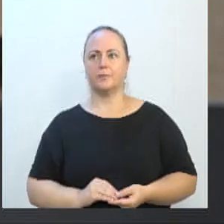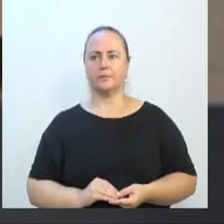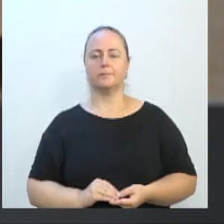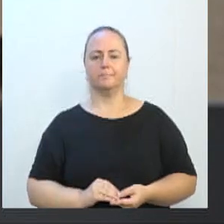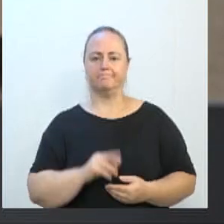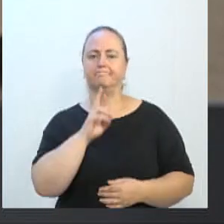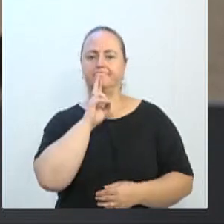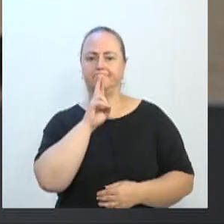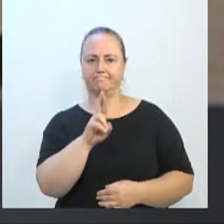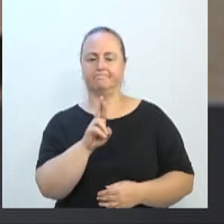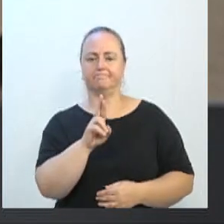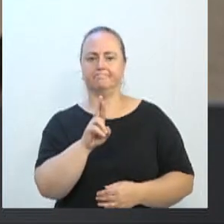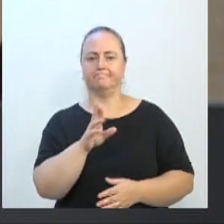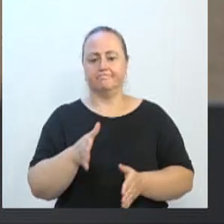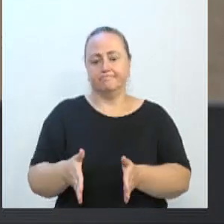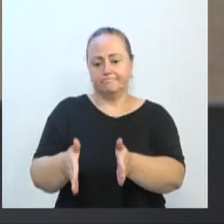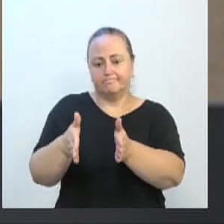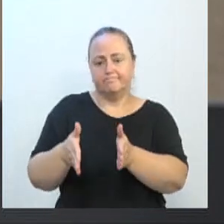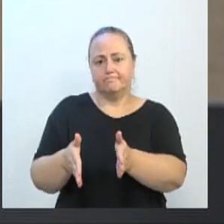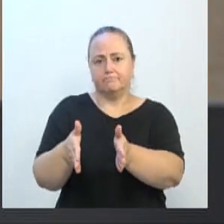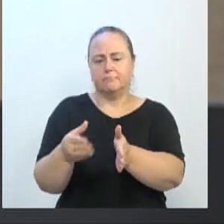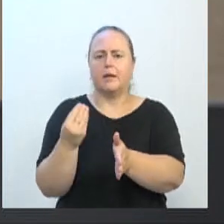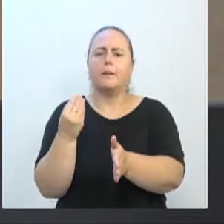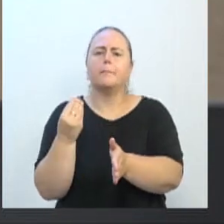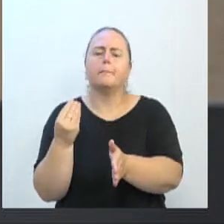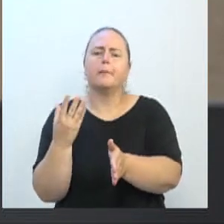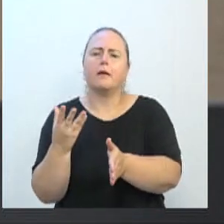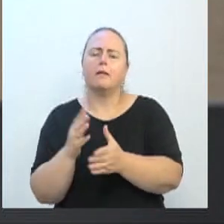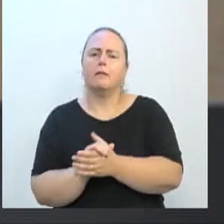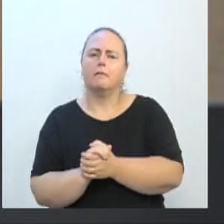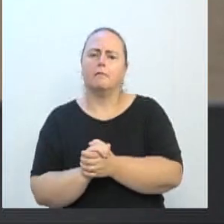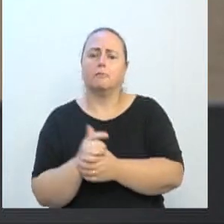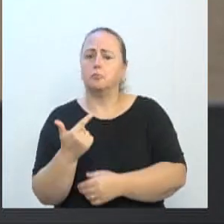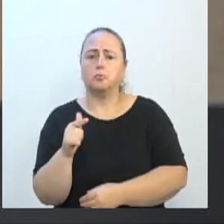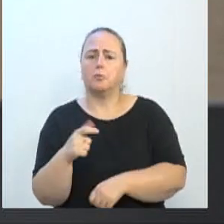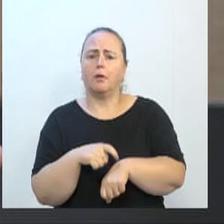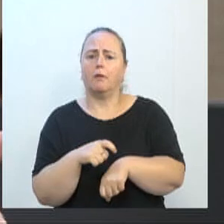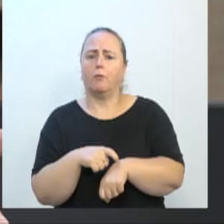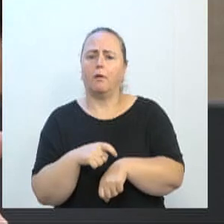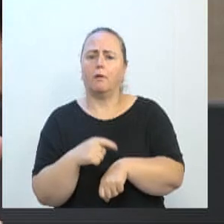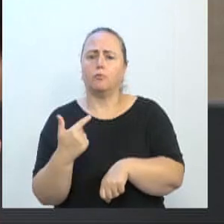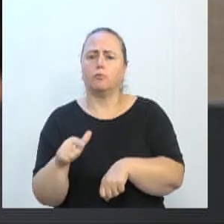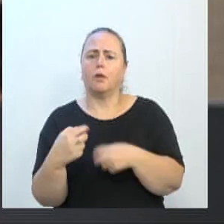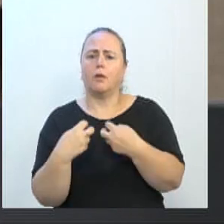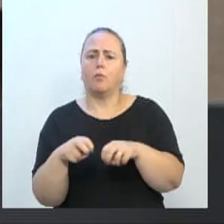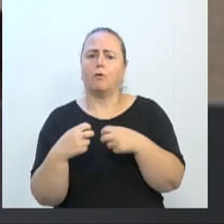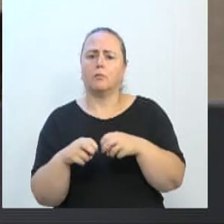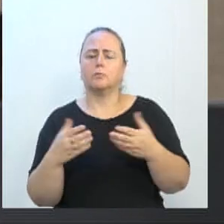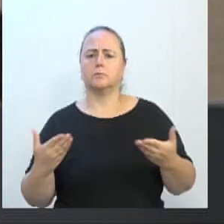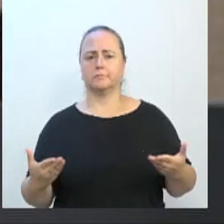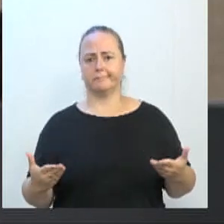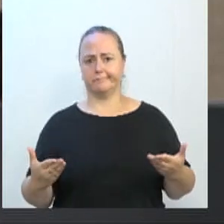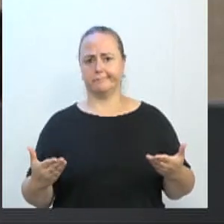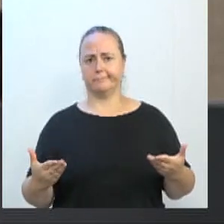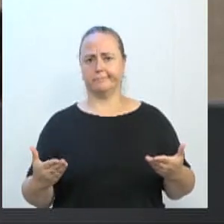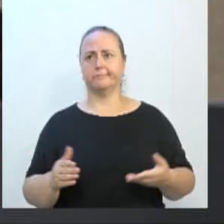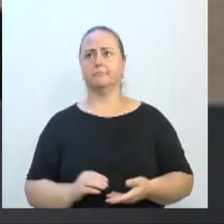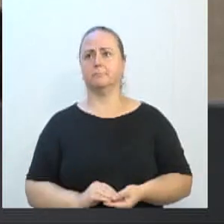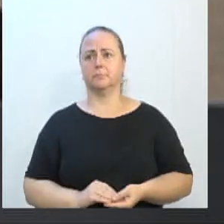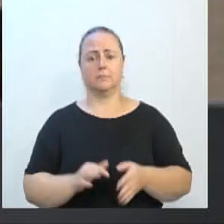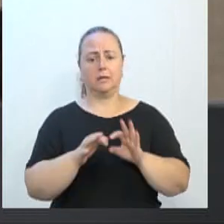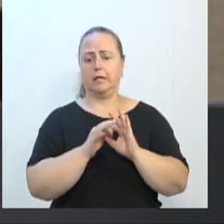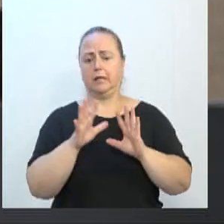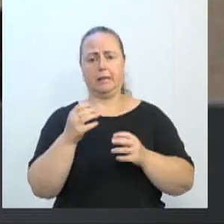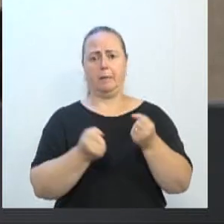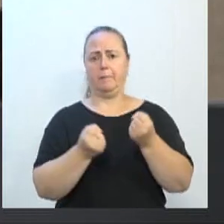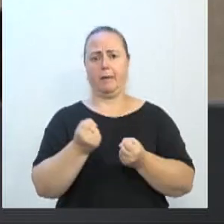pergunta. Corredor de ônibus para quê, se nós temos poucos horários de ônibus? Não faz o menor sentido. Então, vai liberar para carro mesmo? Porque o